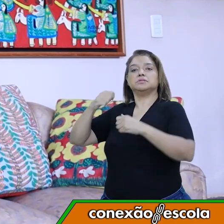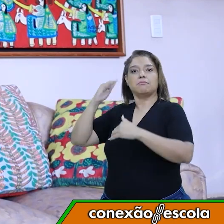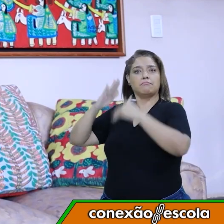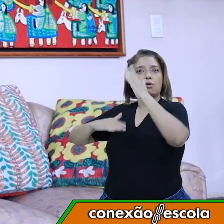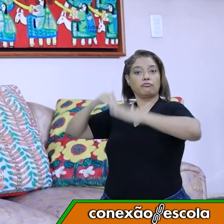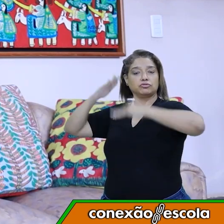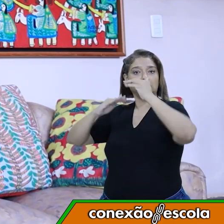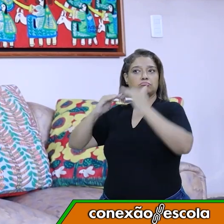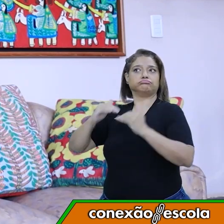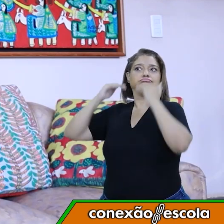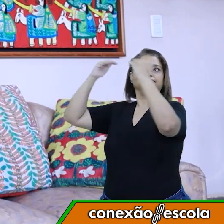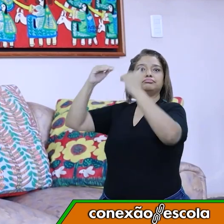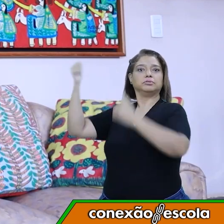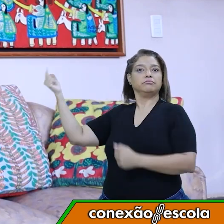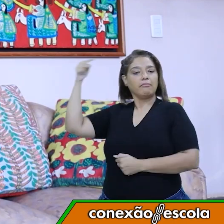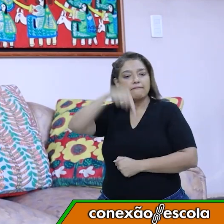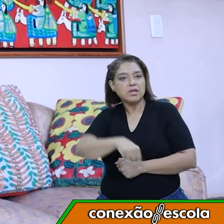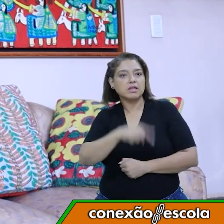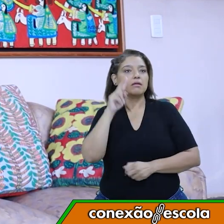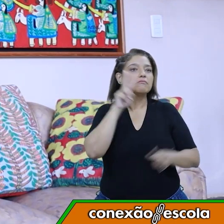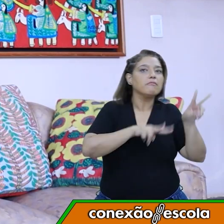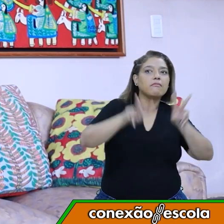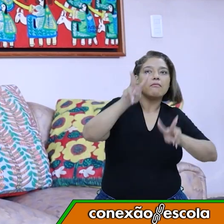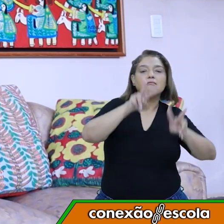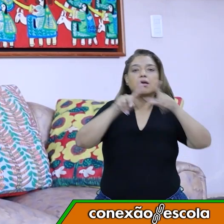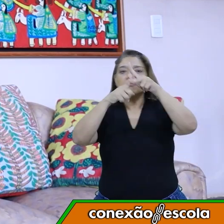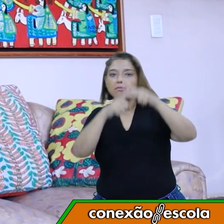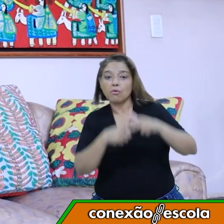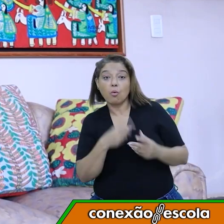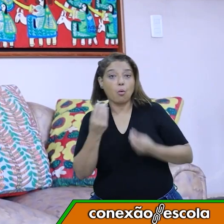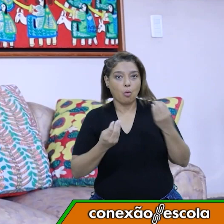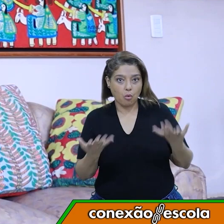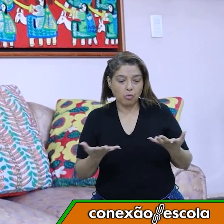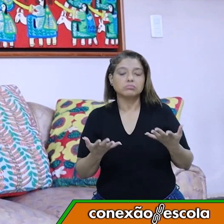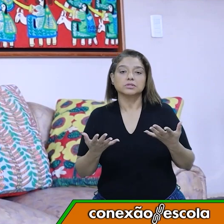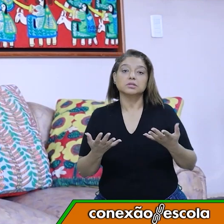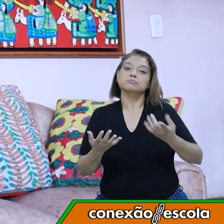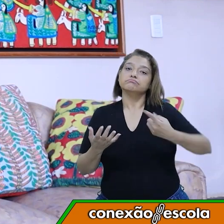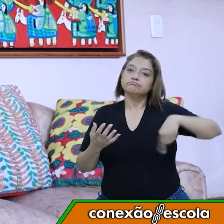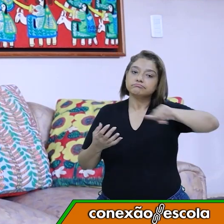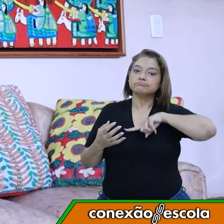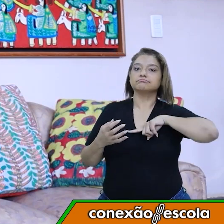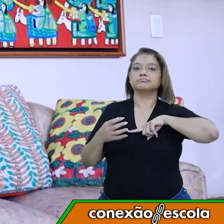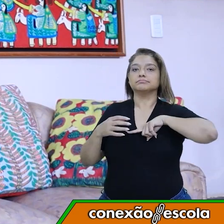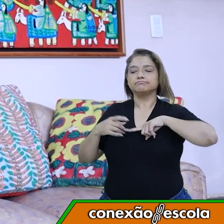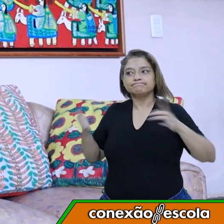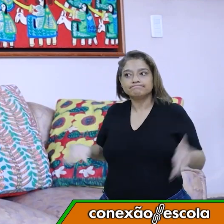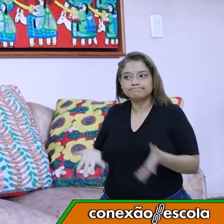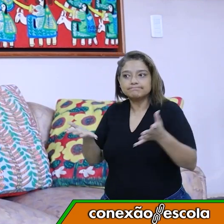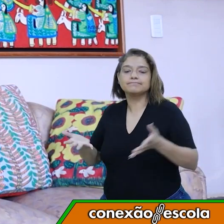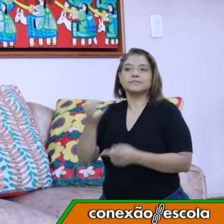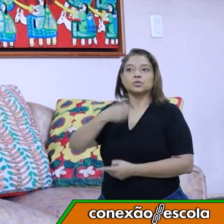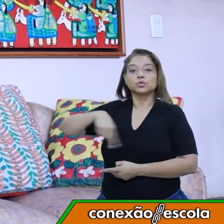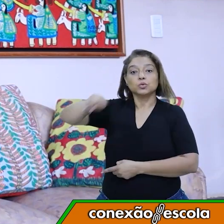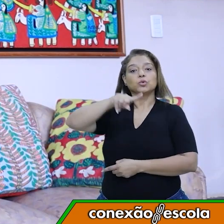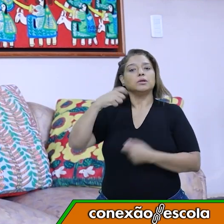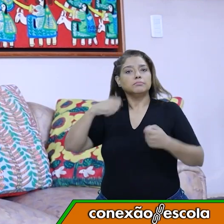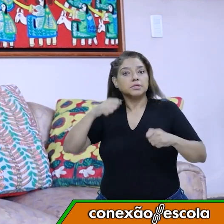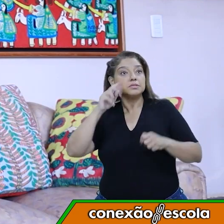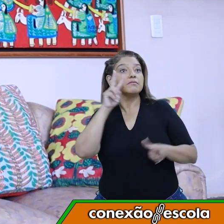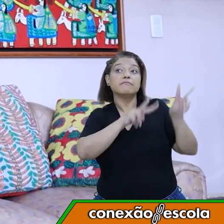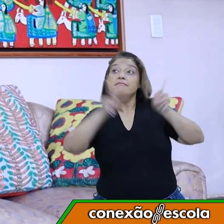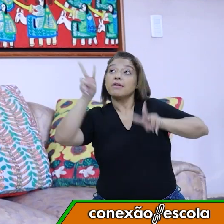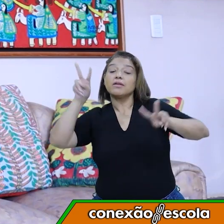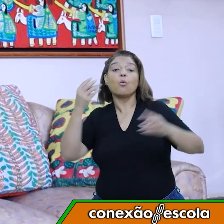essas novas gerações que estão chegando, entendeu? Então a gente quer criar esse mundo para eles. Então eu convido a população, convido o povo